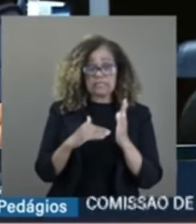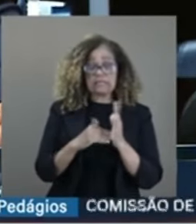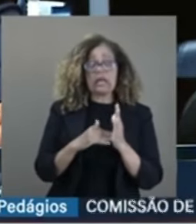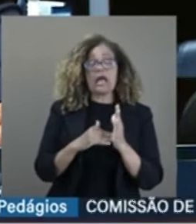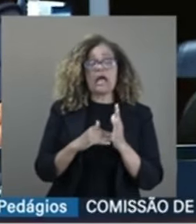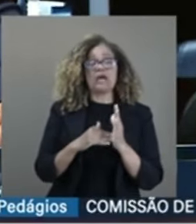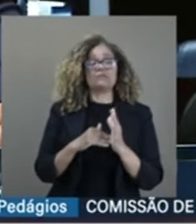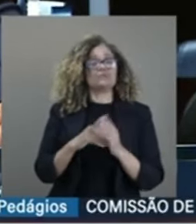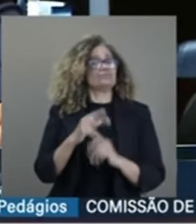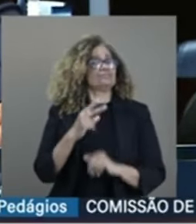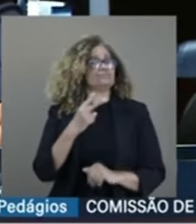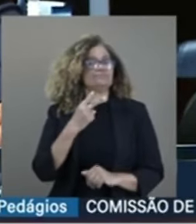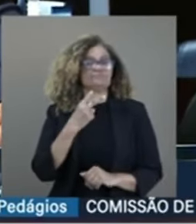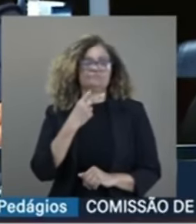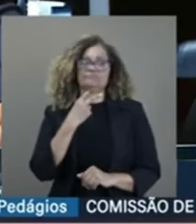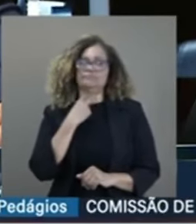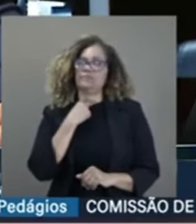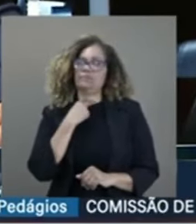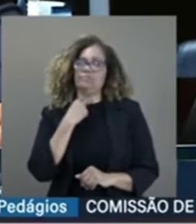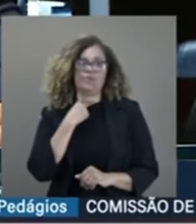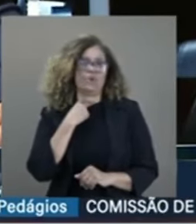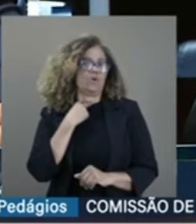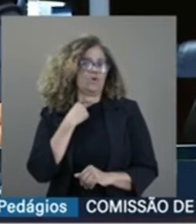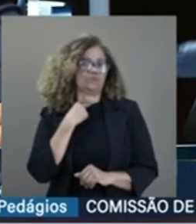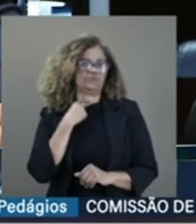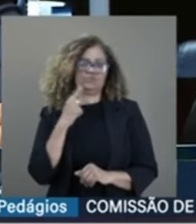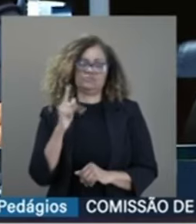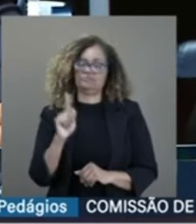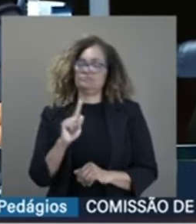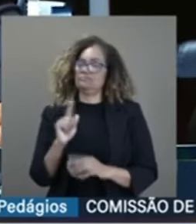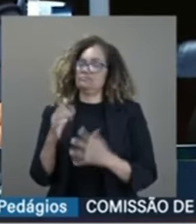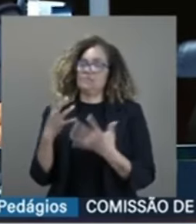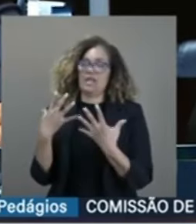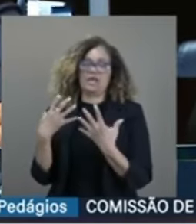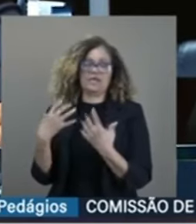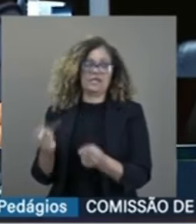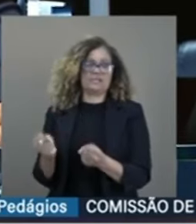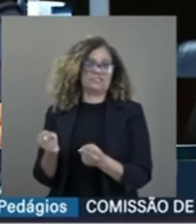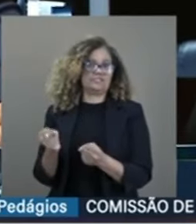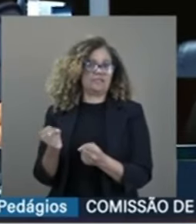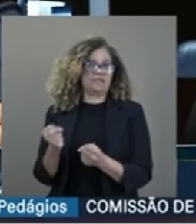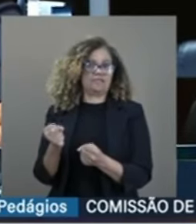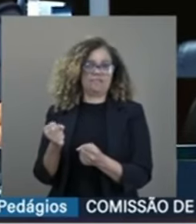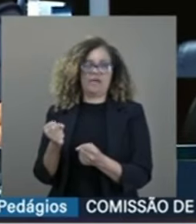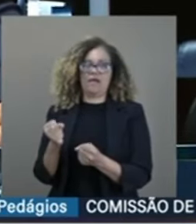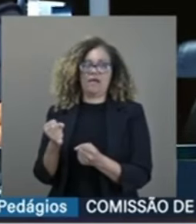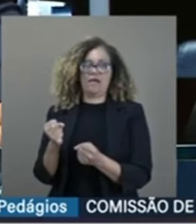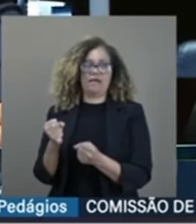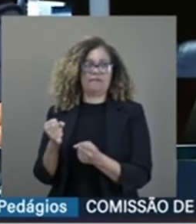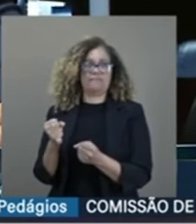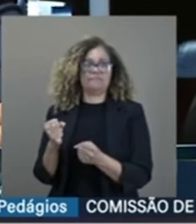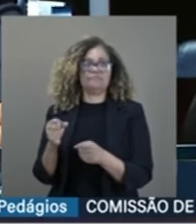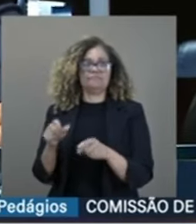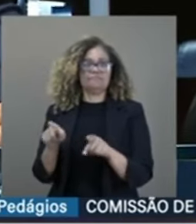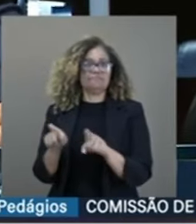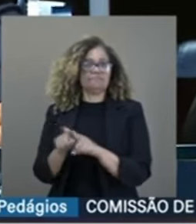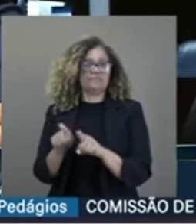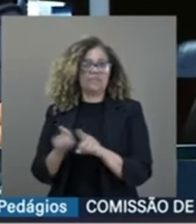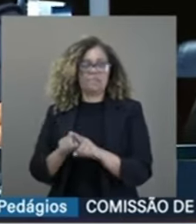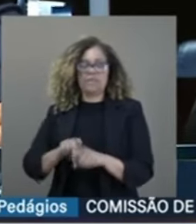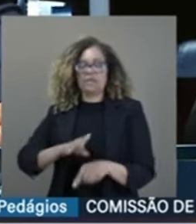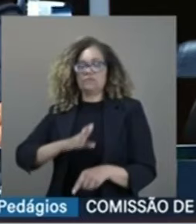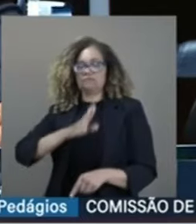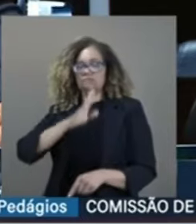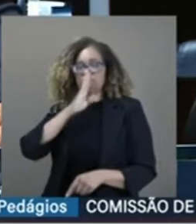hoje. Mas, por enquanto, esse é o cenário. Lula ainda resiste a fazer um novo posicionamento sobre a situação e Lira quer ficar em silêncio por